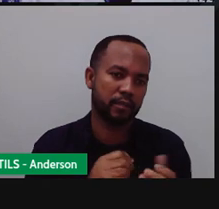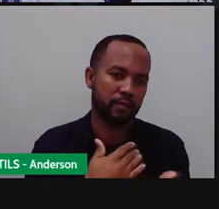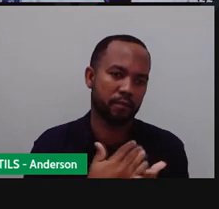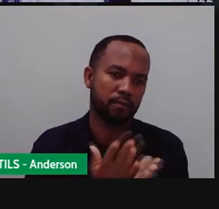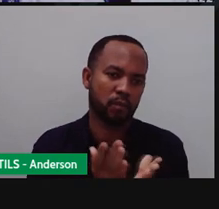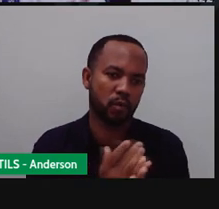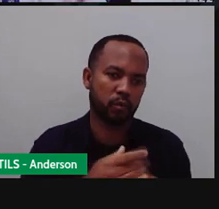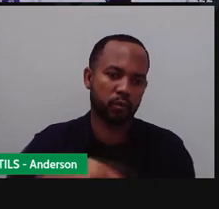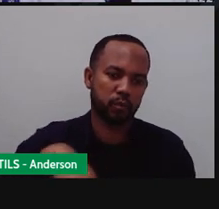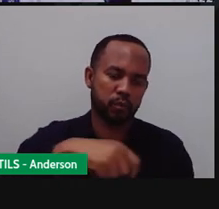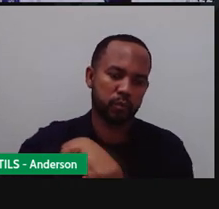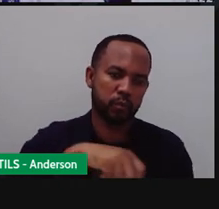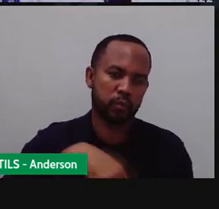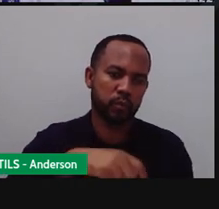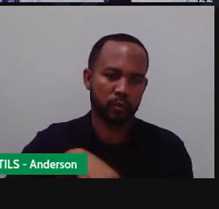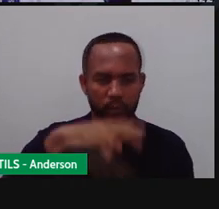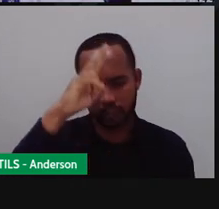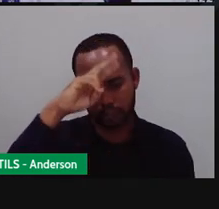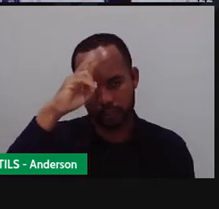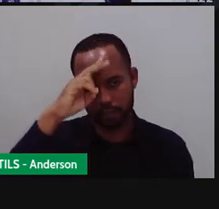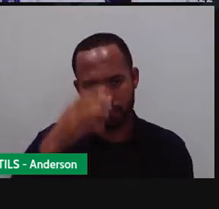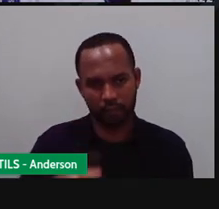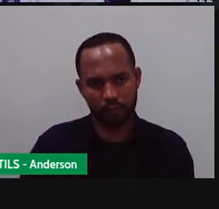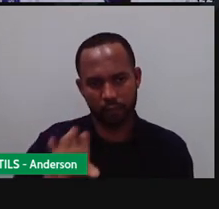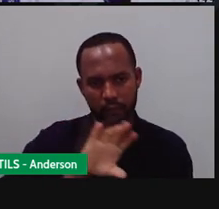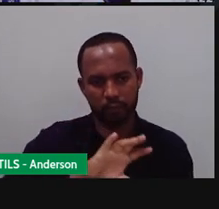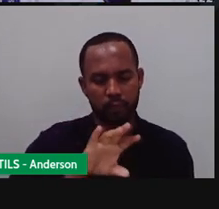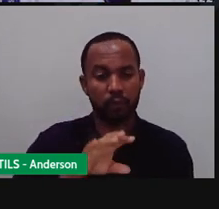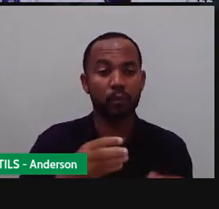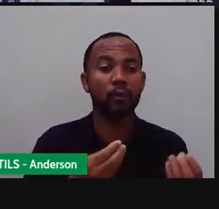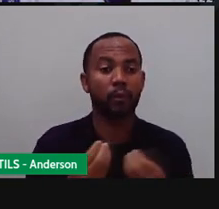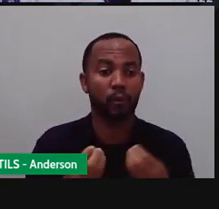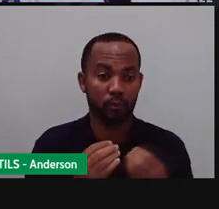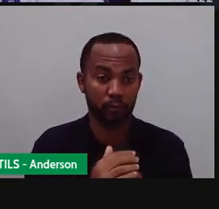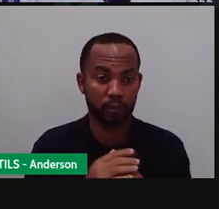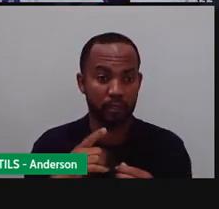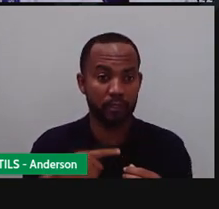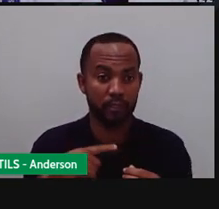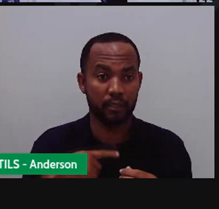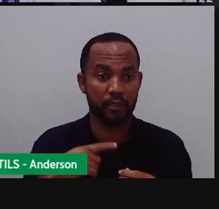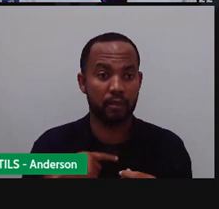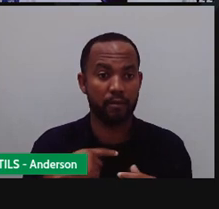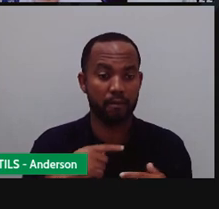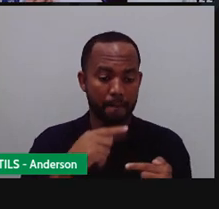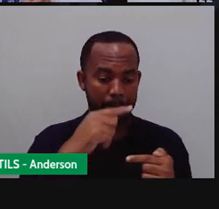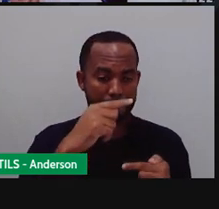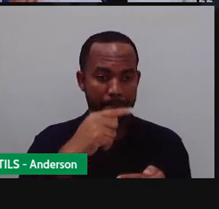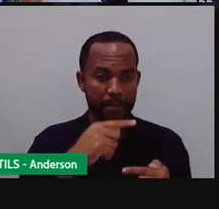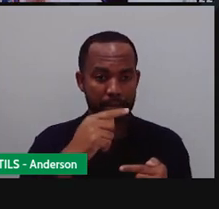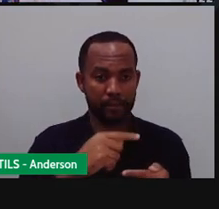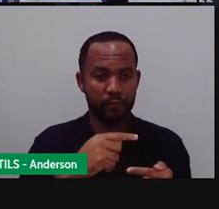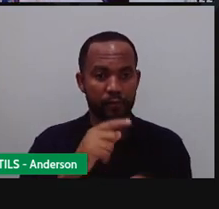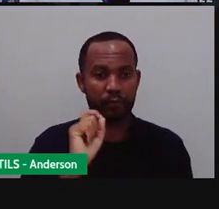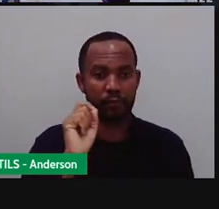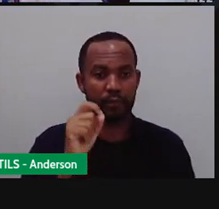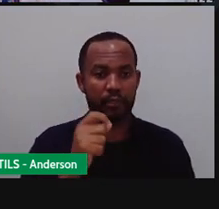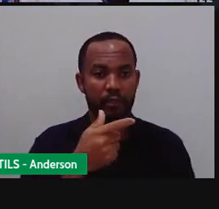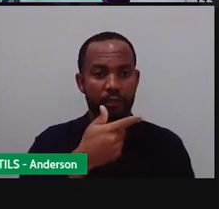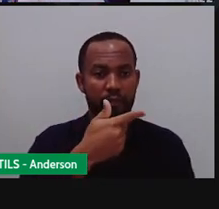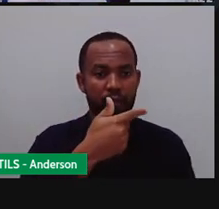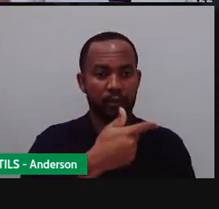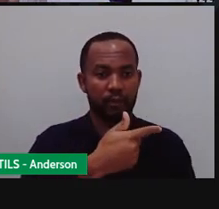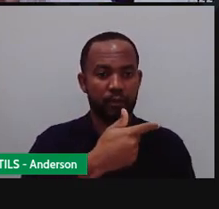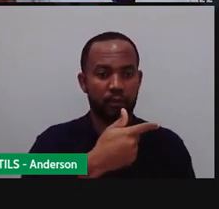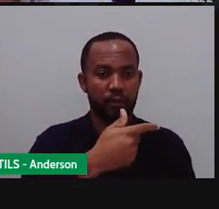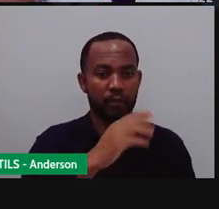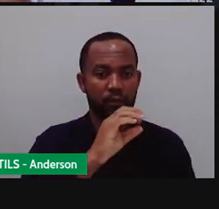mediu para vocês uma xícara, não foi isso? Uma xícara, ela tem o quê? Menos de 200 ml. Lembram disso? Que a